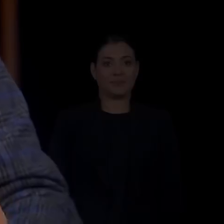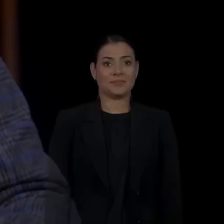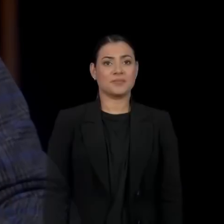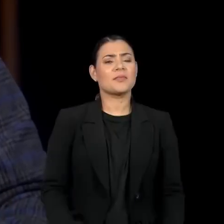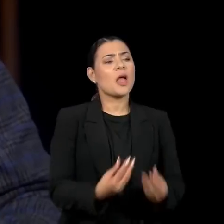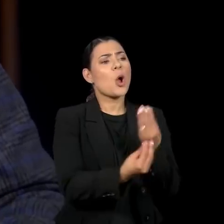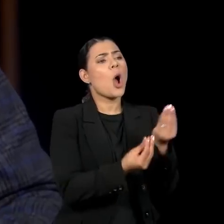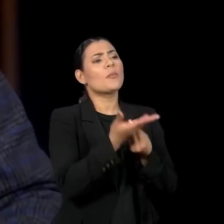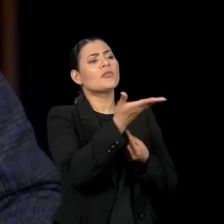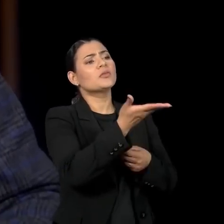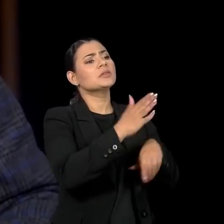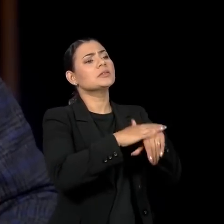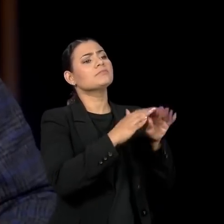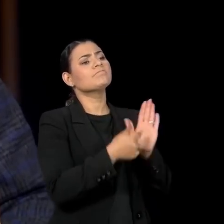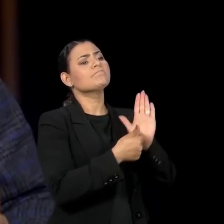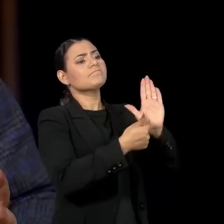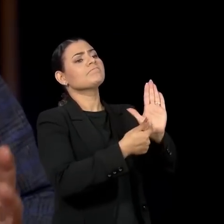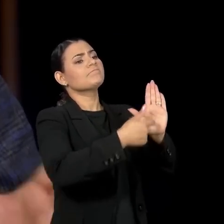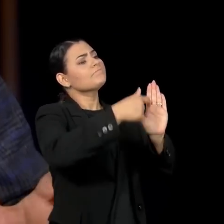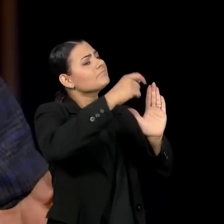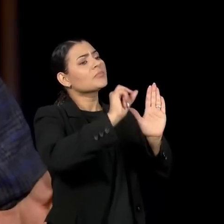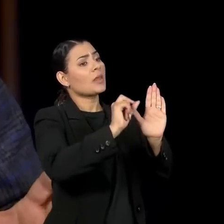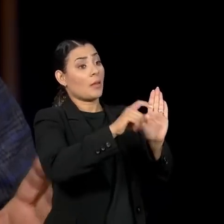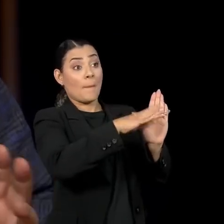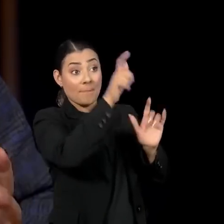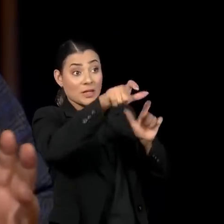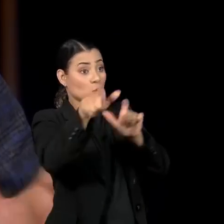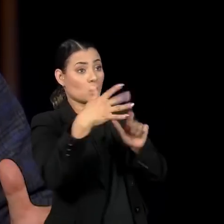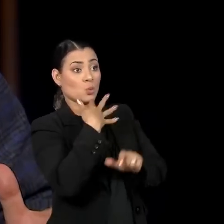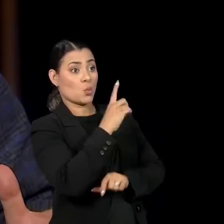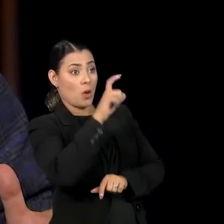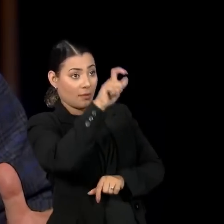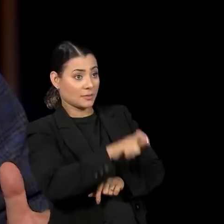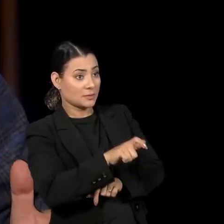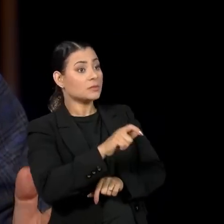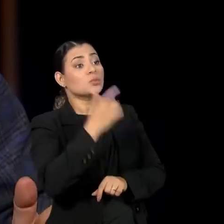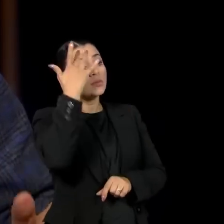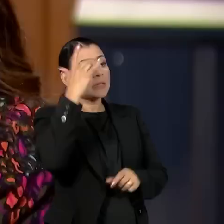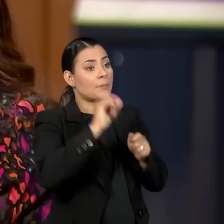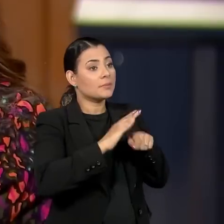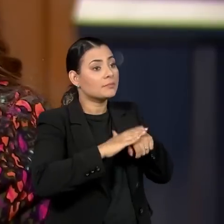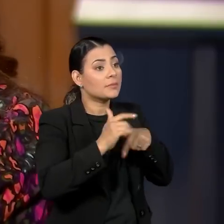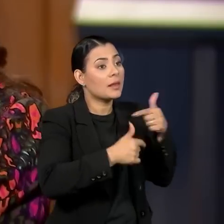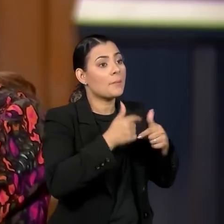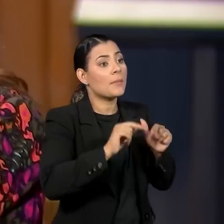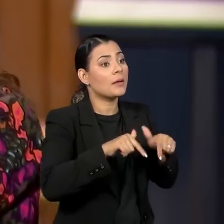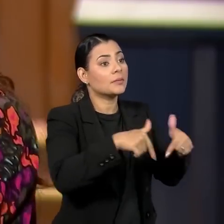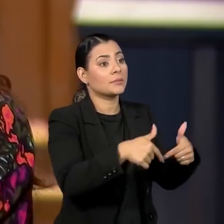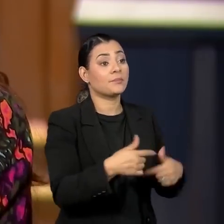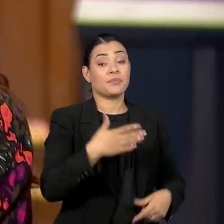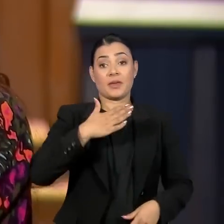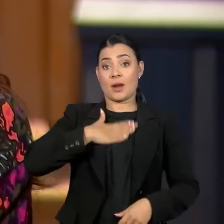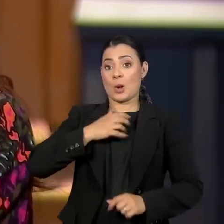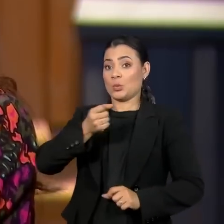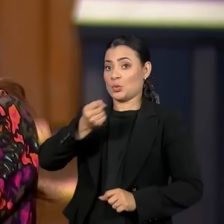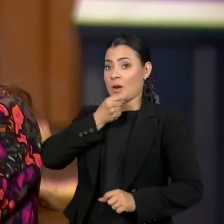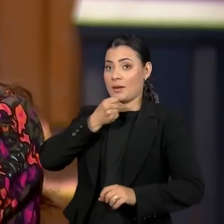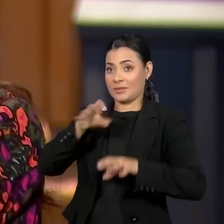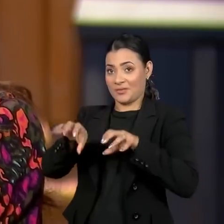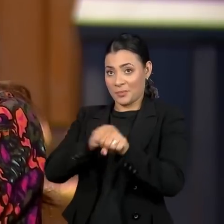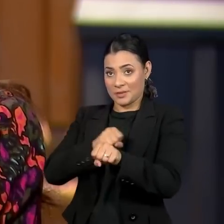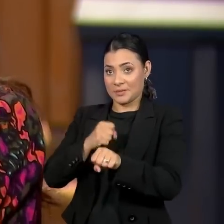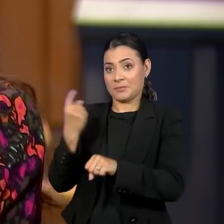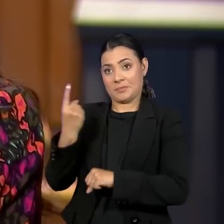Como você se apresenta, Natália, para quem não te conhece, que não sabe o que você faz? Eu sou jornalista, minha primeira formação